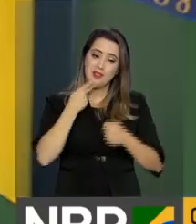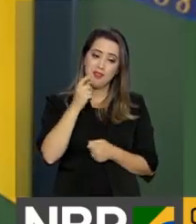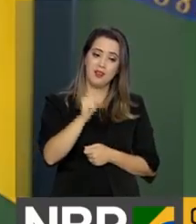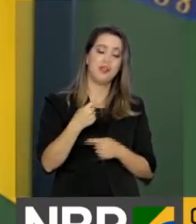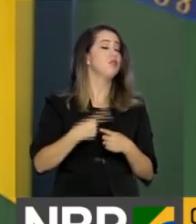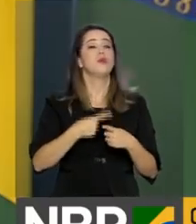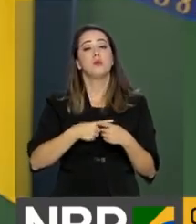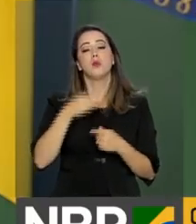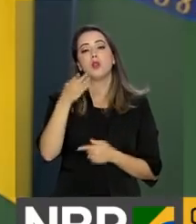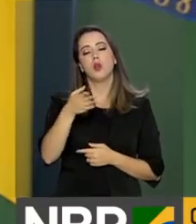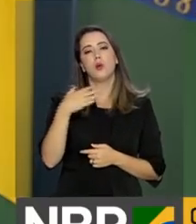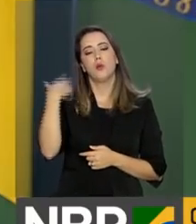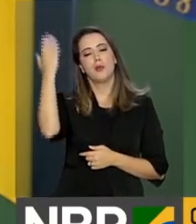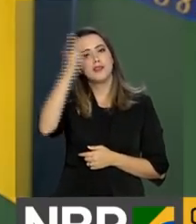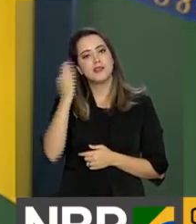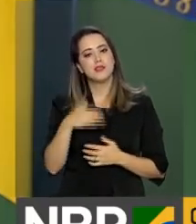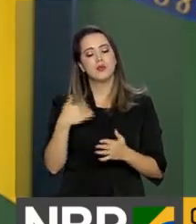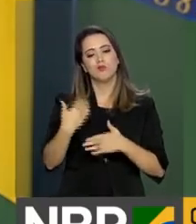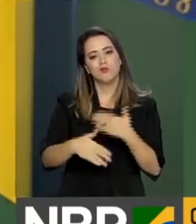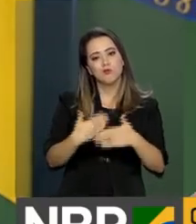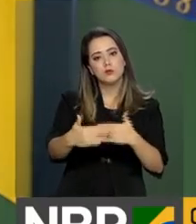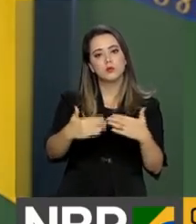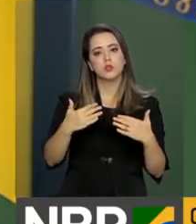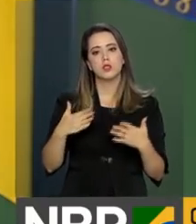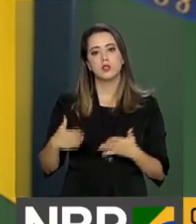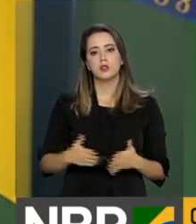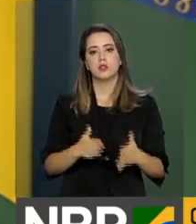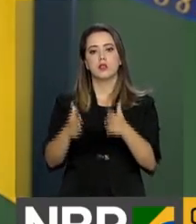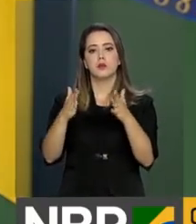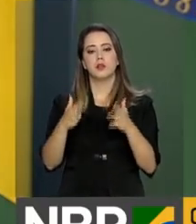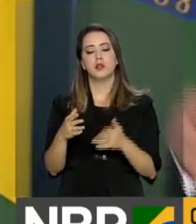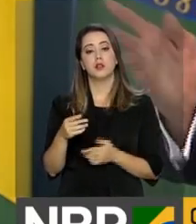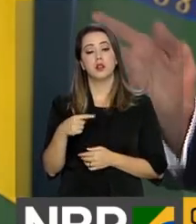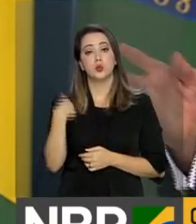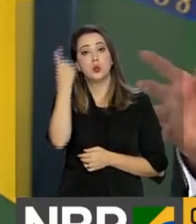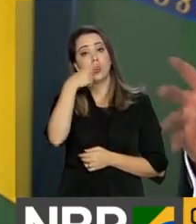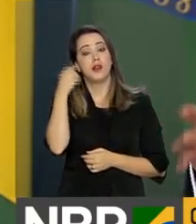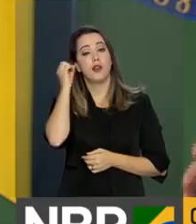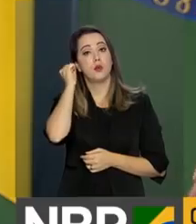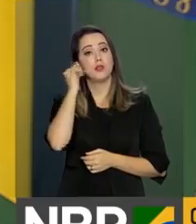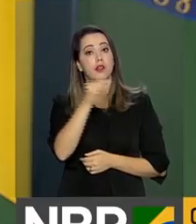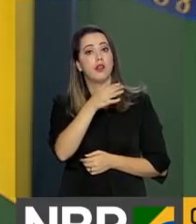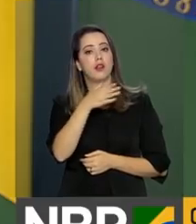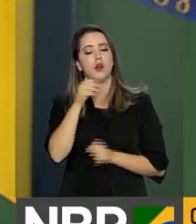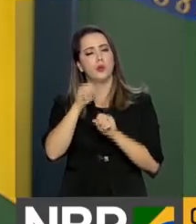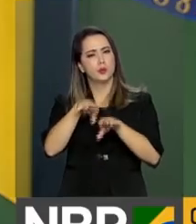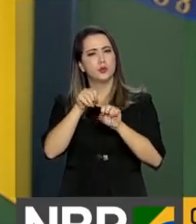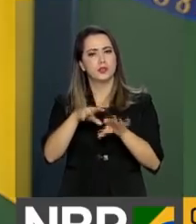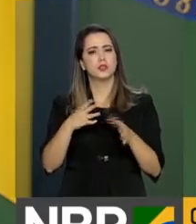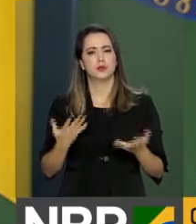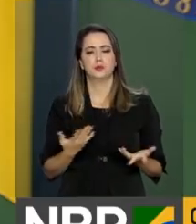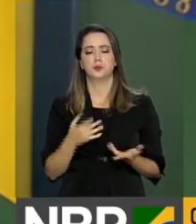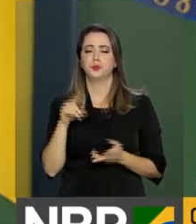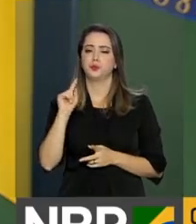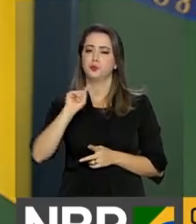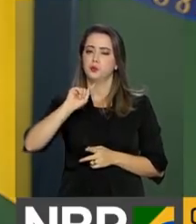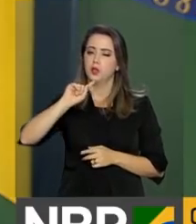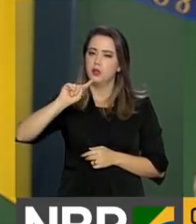Brasil estava caminhando nessa direção. E depois de termos feito, pelo